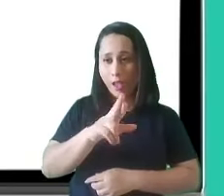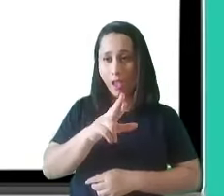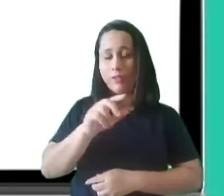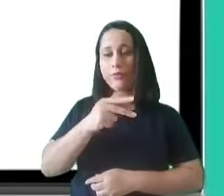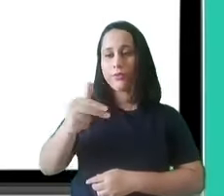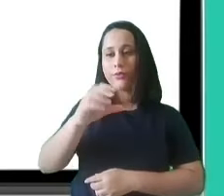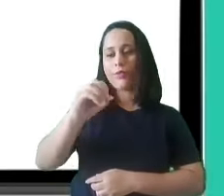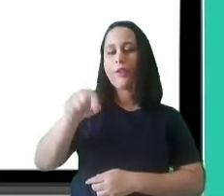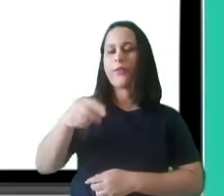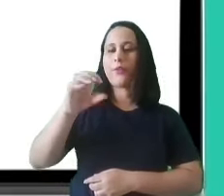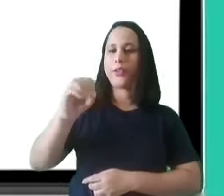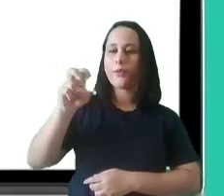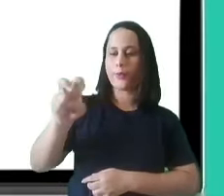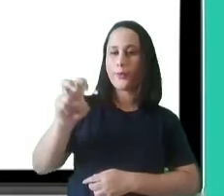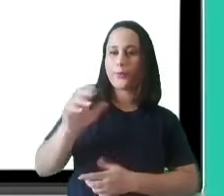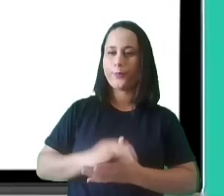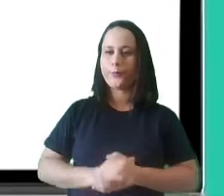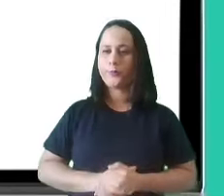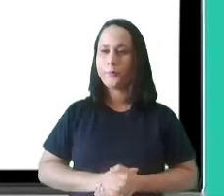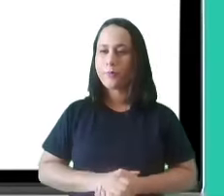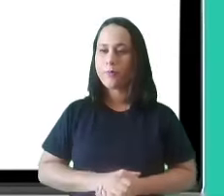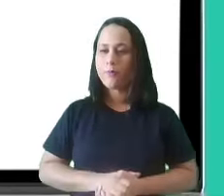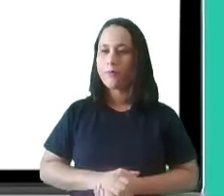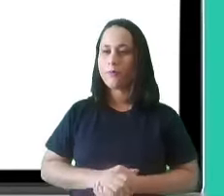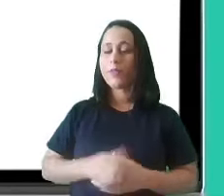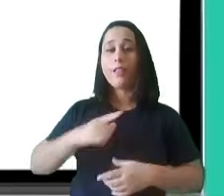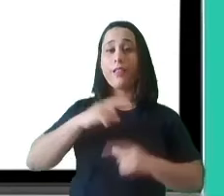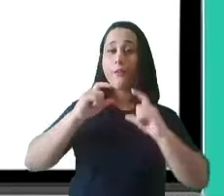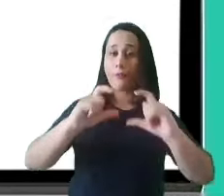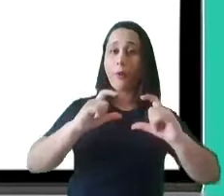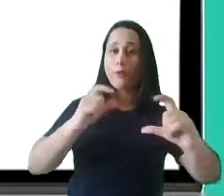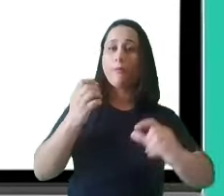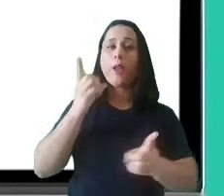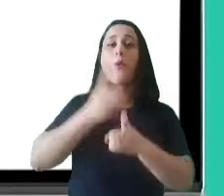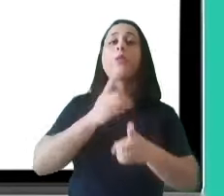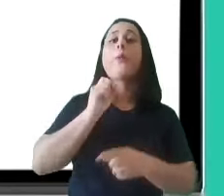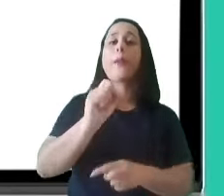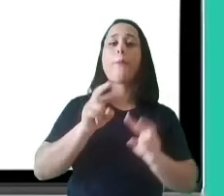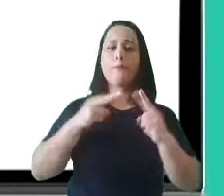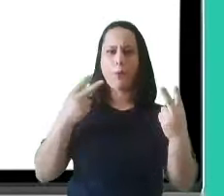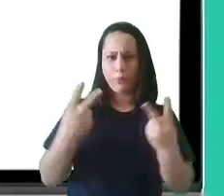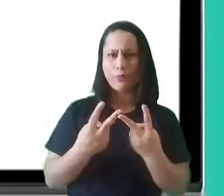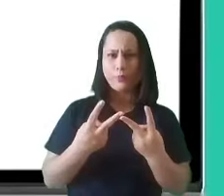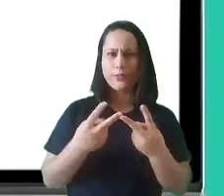por mol. A molaridade é 0,05 mol por litro.